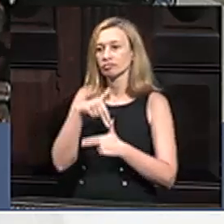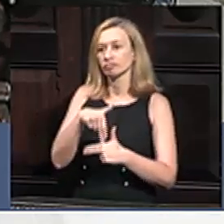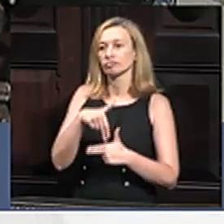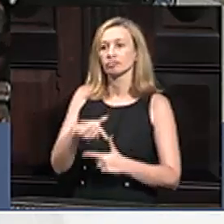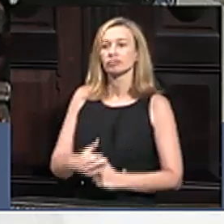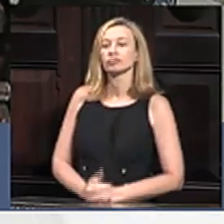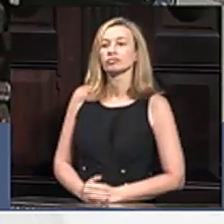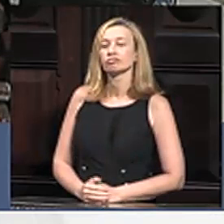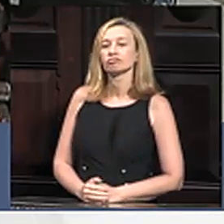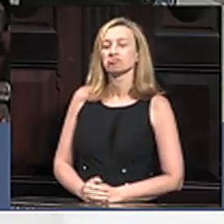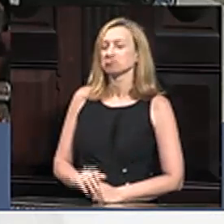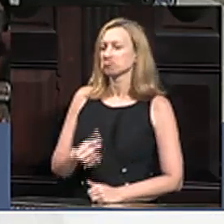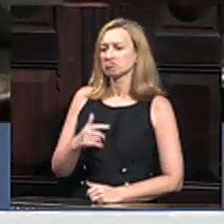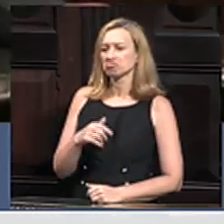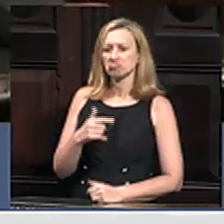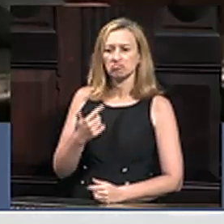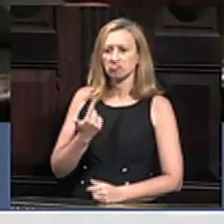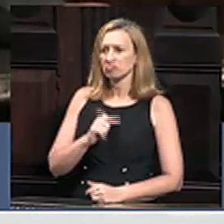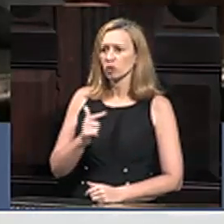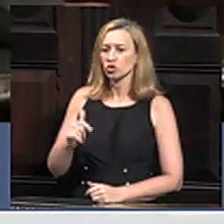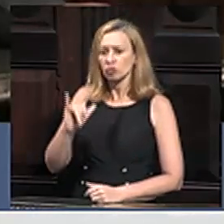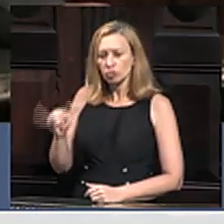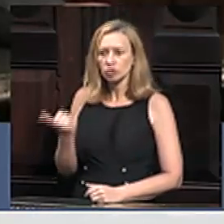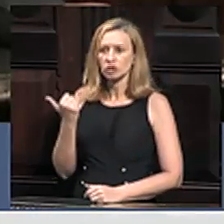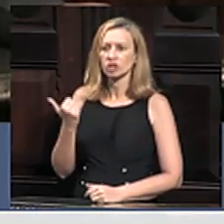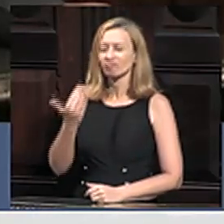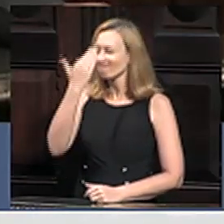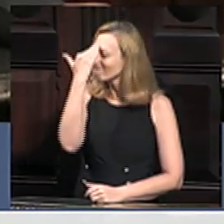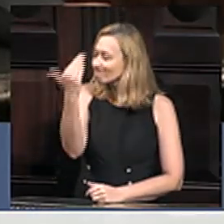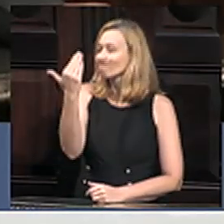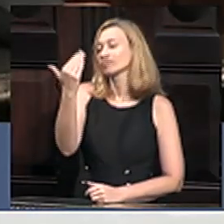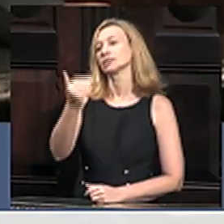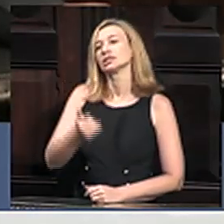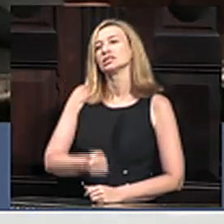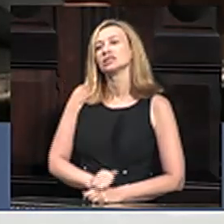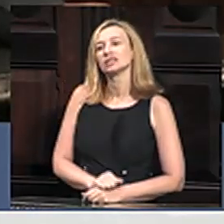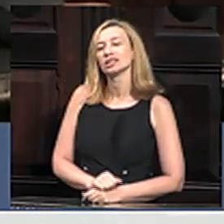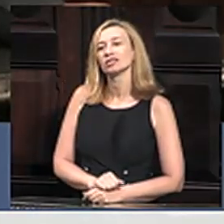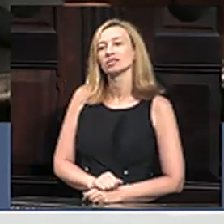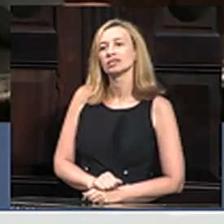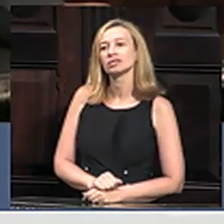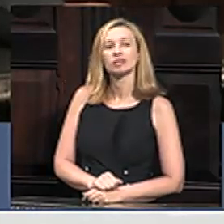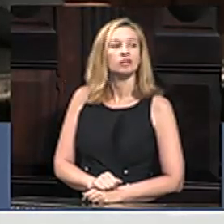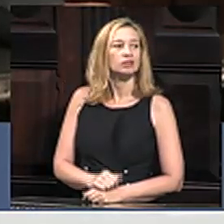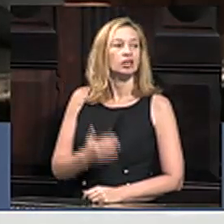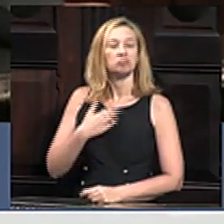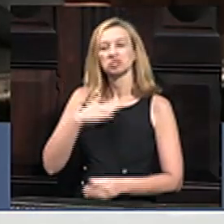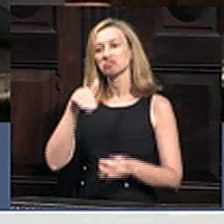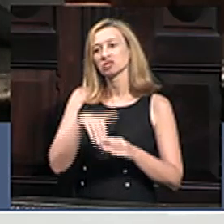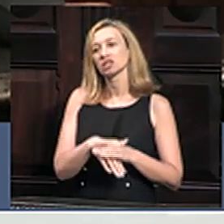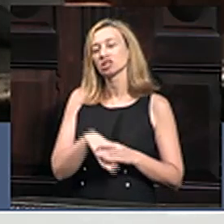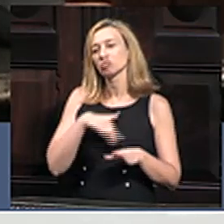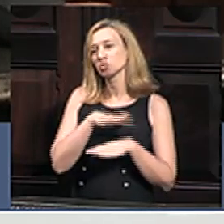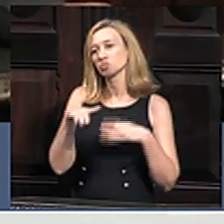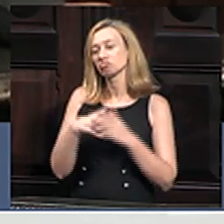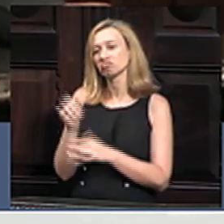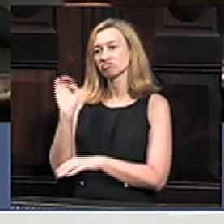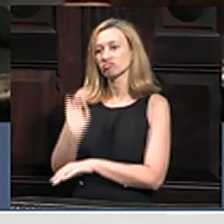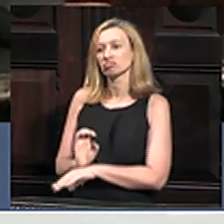tive oportunidade ainda, presidente, de agradecer a minha votação em todo o estado do Rio de